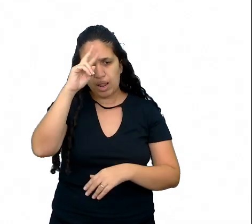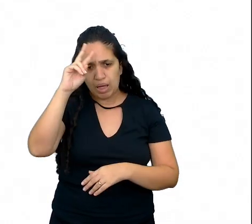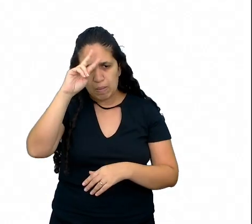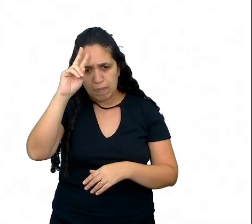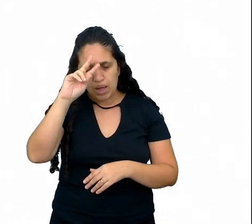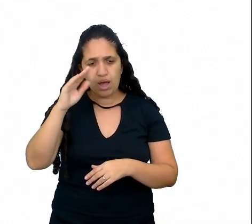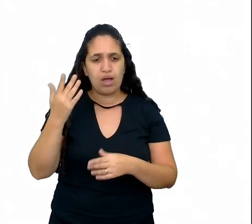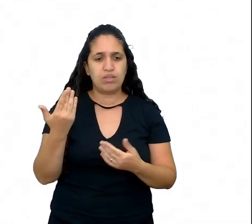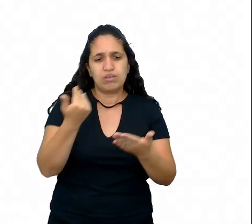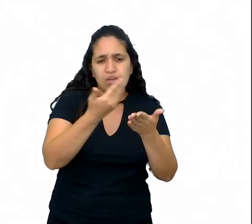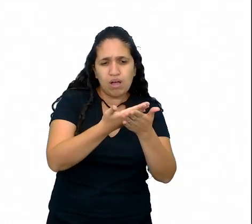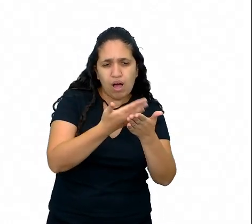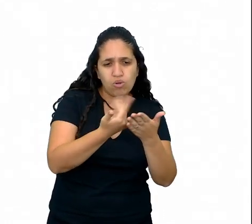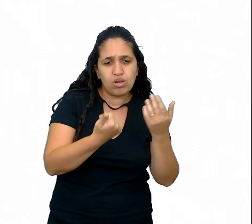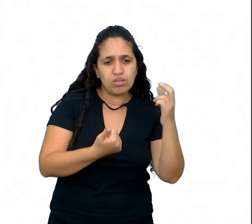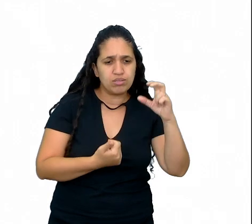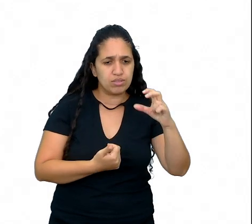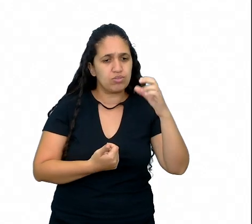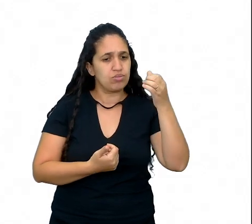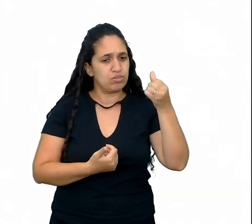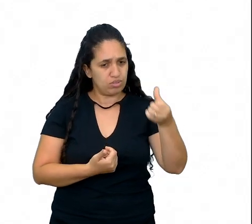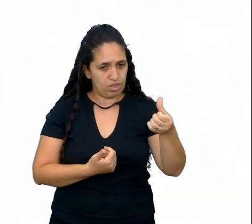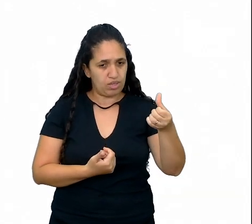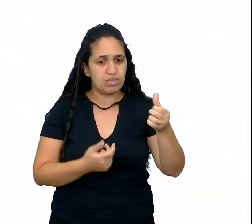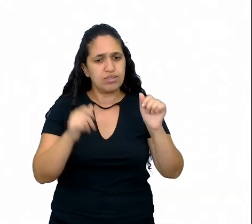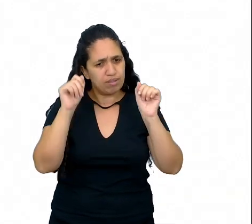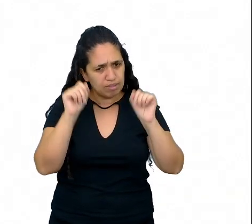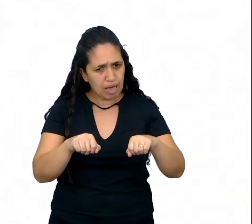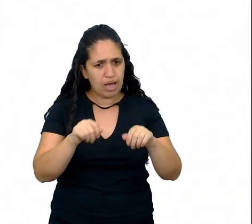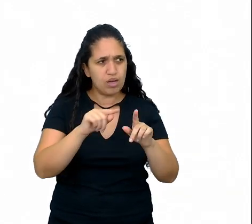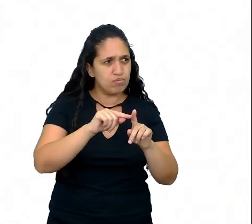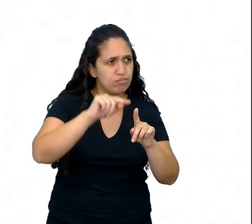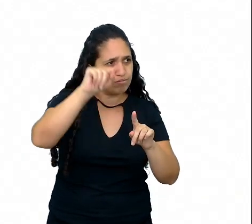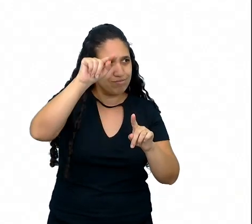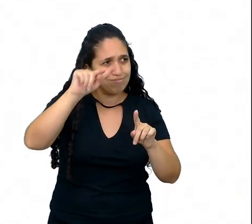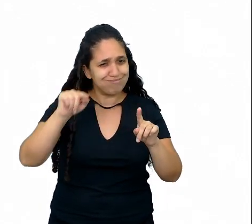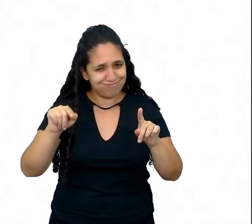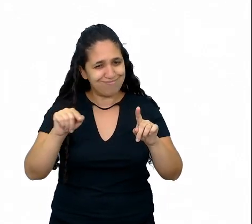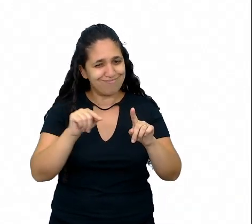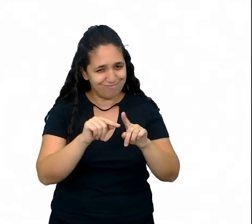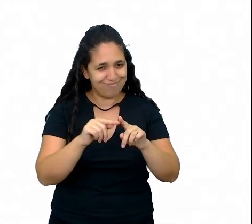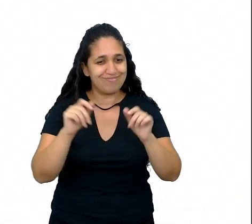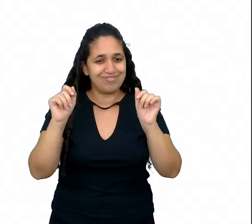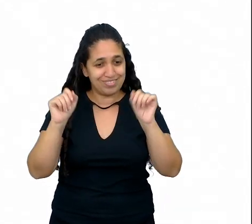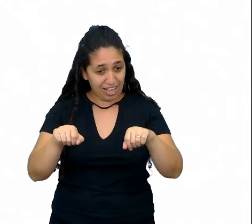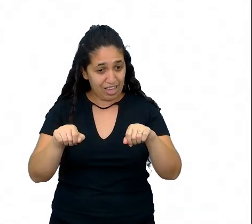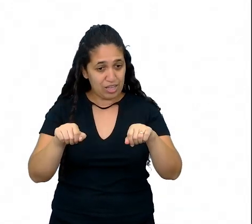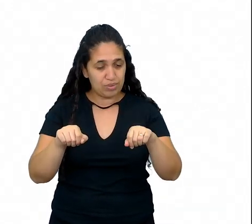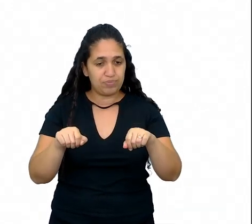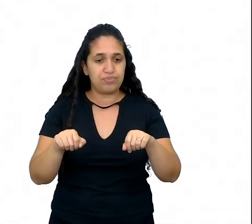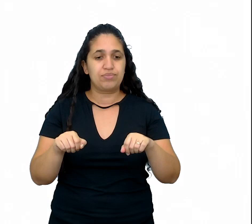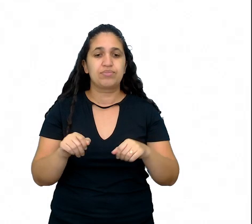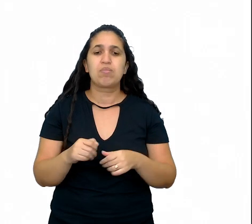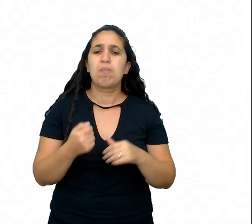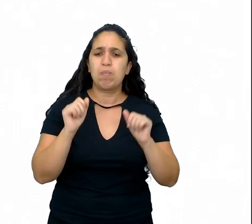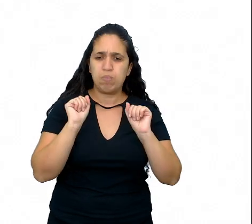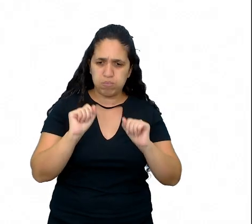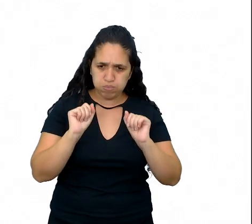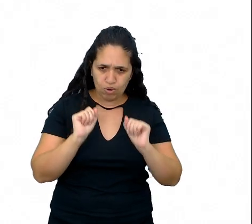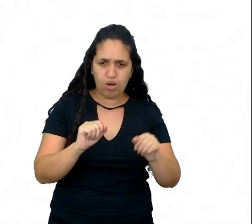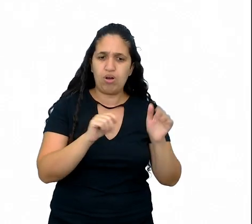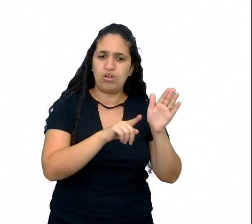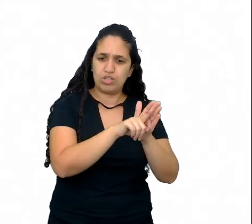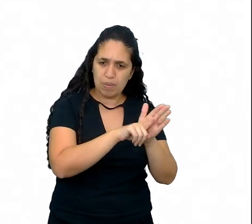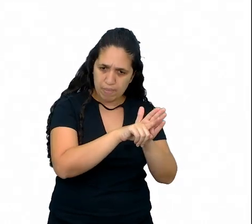aulas 5 e 6, né, é possível construir o triângulo? E aí eles podem fazer uma pesquisa